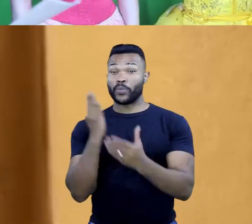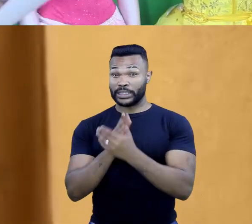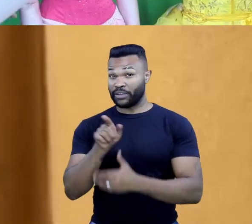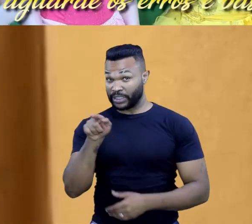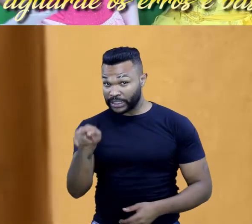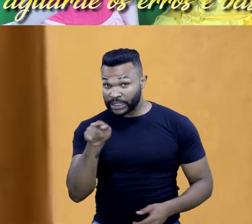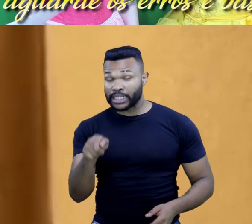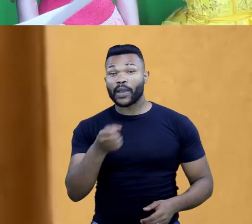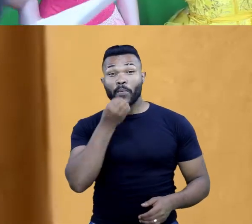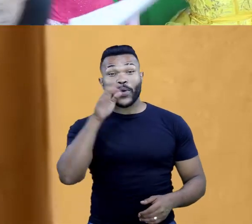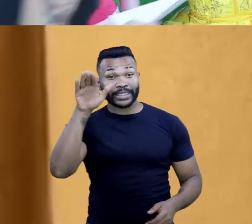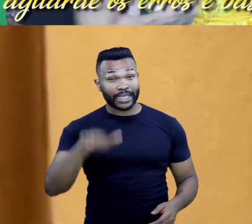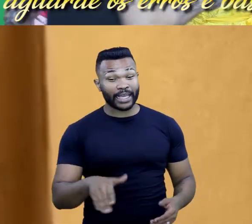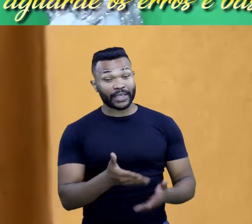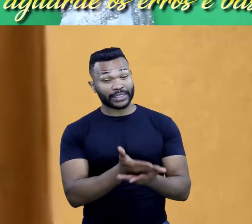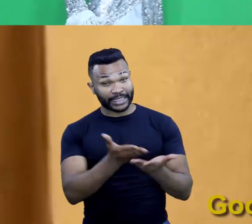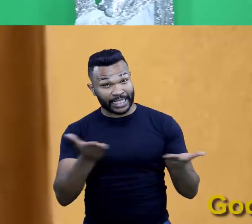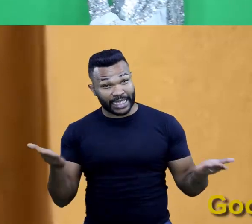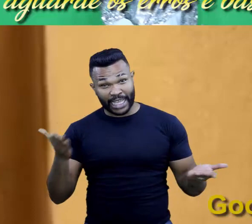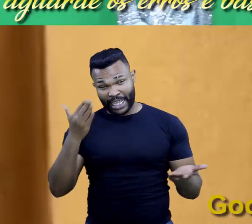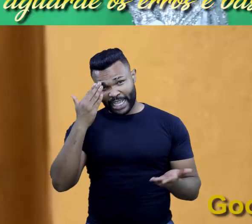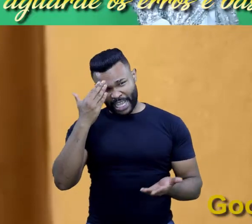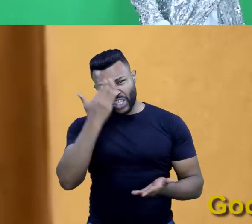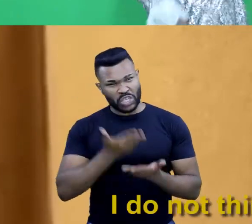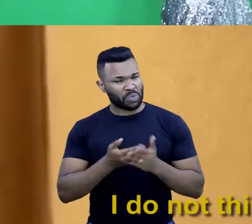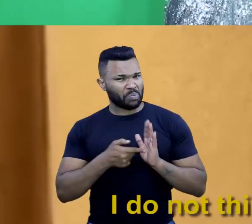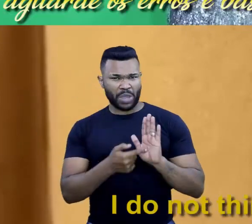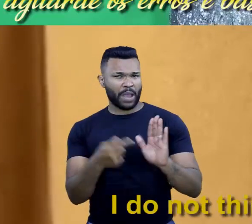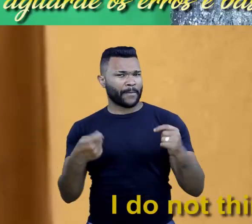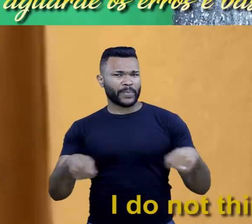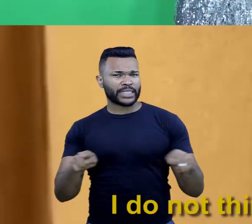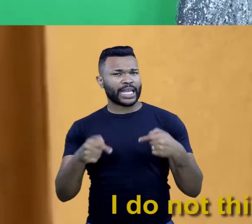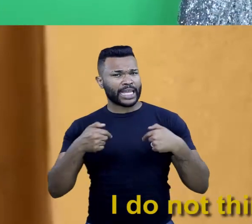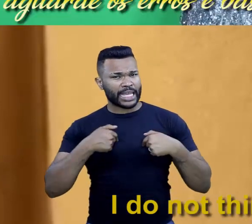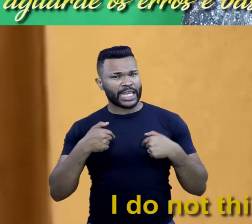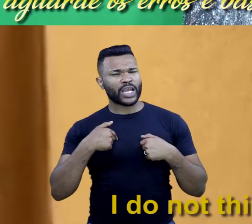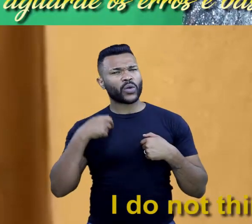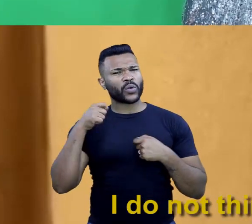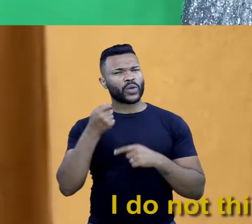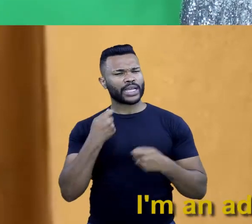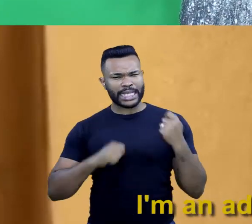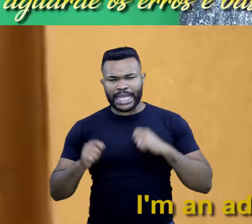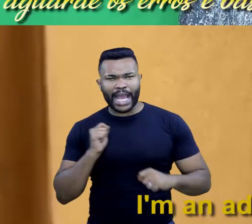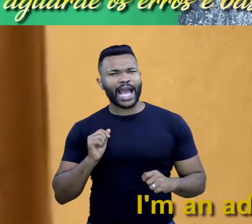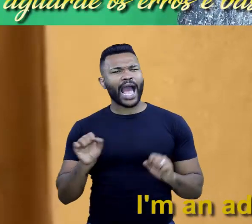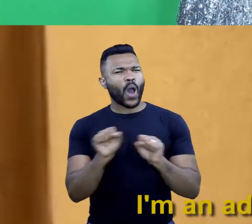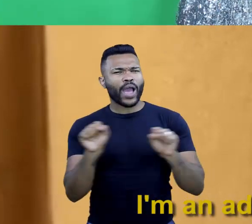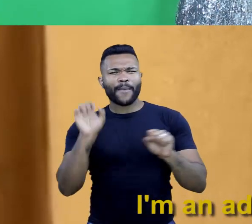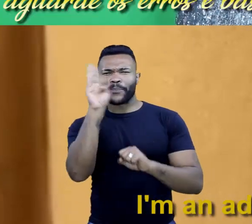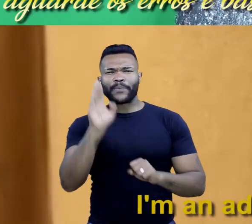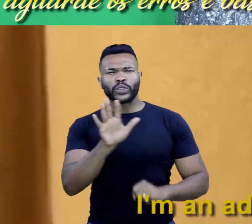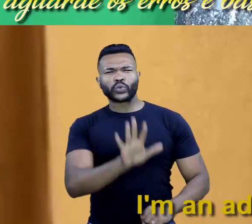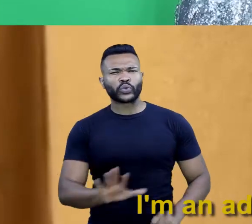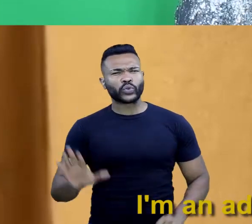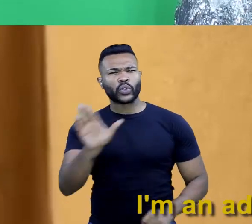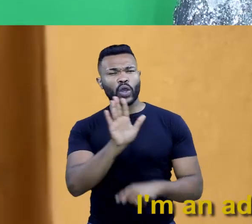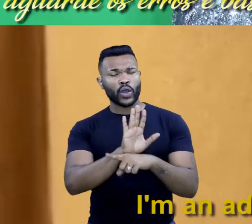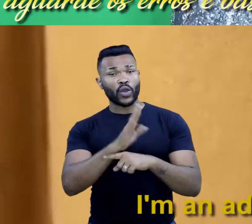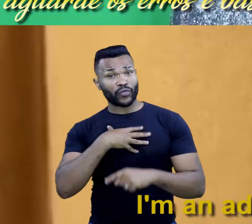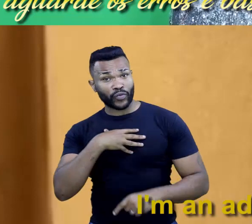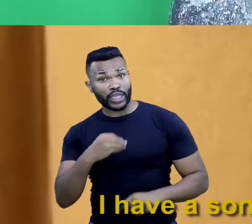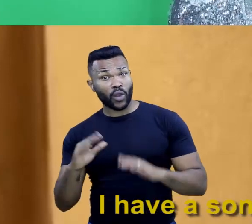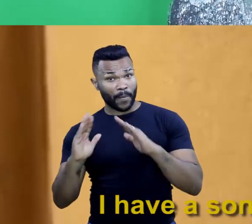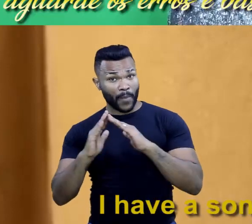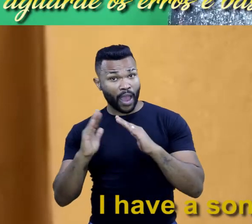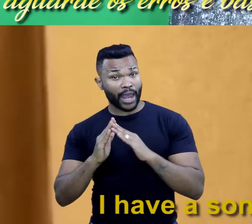Eu pareço com a Isa. Boa tarde a todos. Acredito que eu não preciso me apresentar. Sou uma atriz muito adorada pelo Brasil